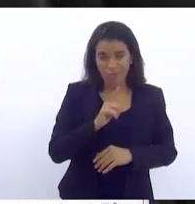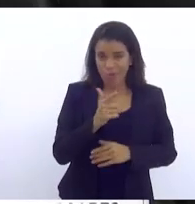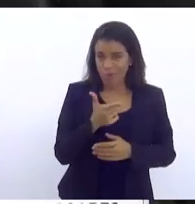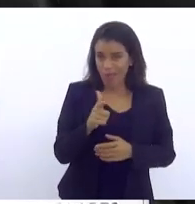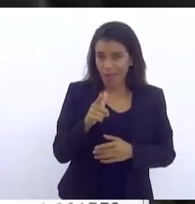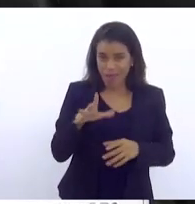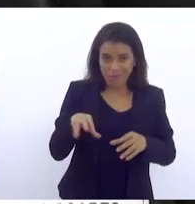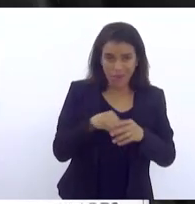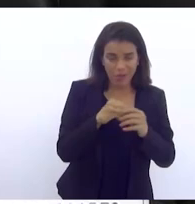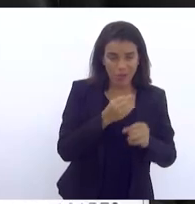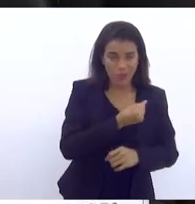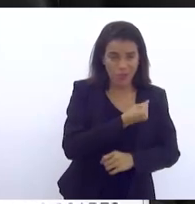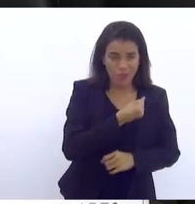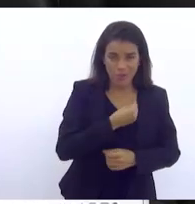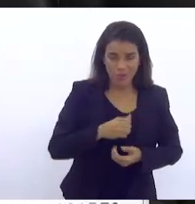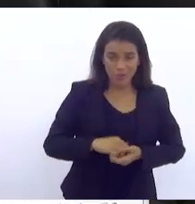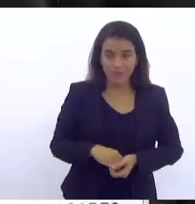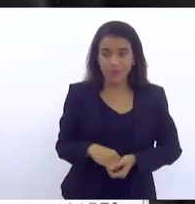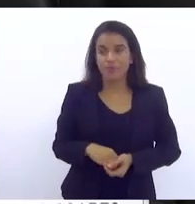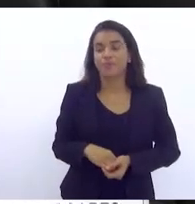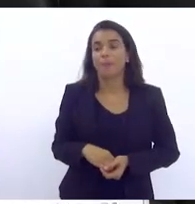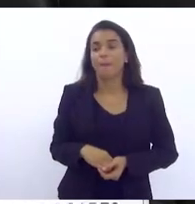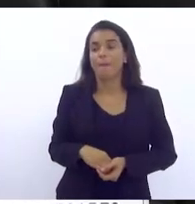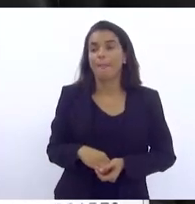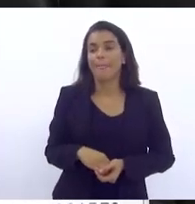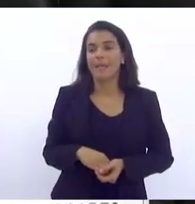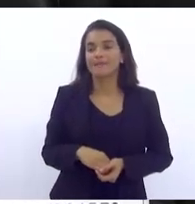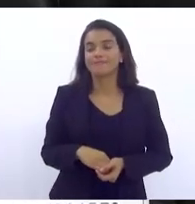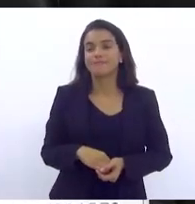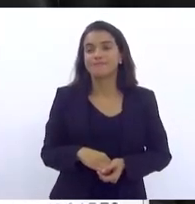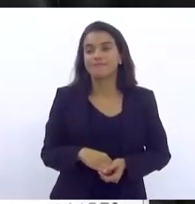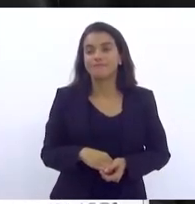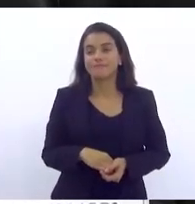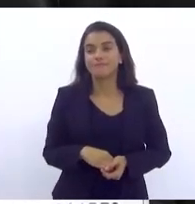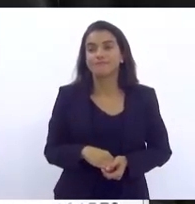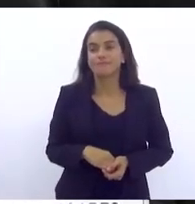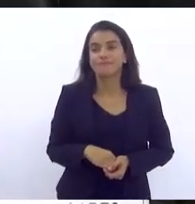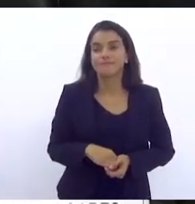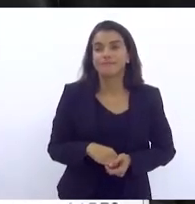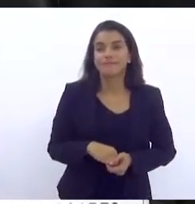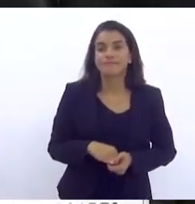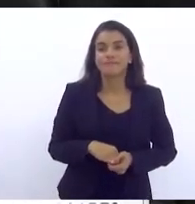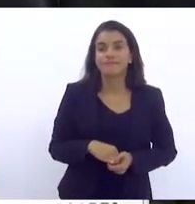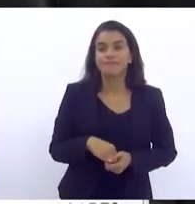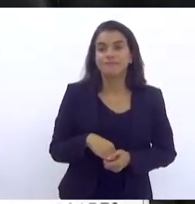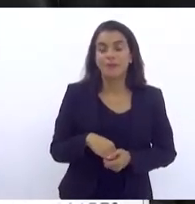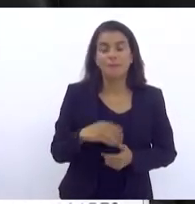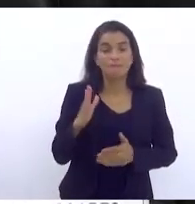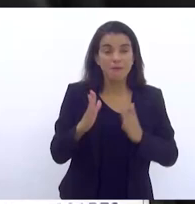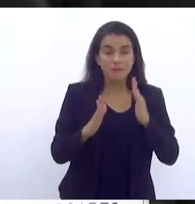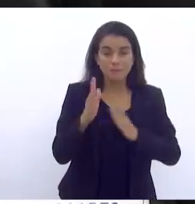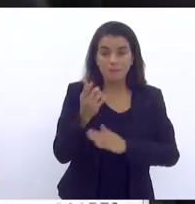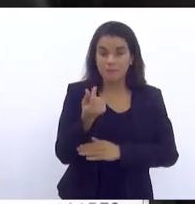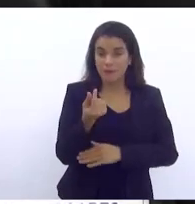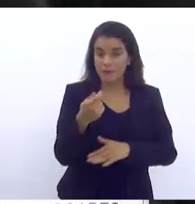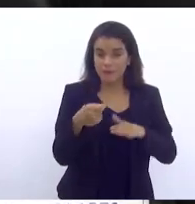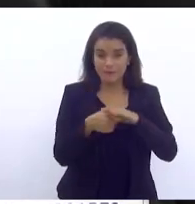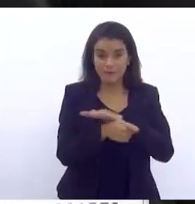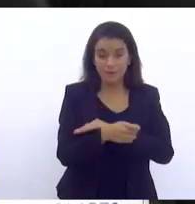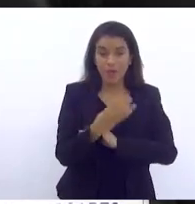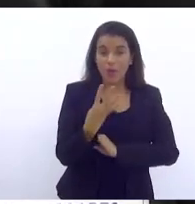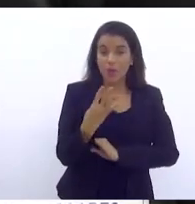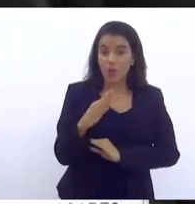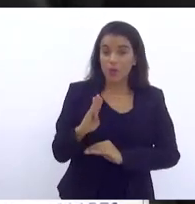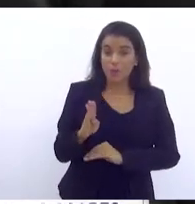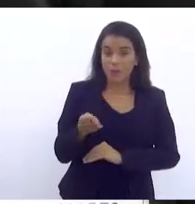e a gente vai colocando mas o que que a gente teria eh a gente tem em torno de investimentos 4